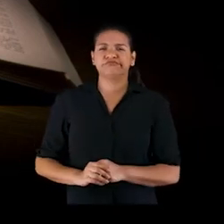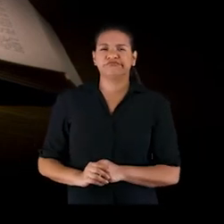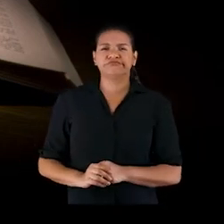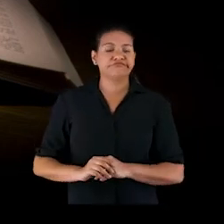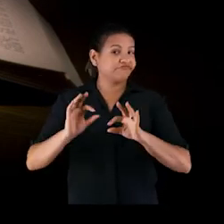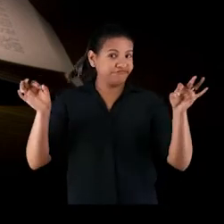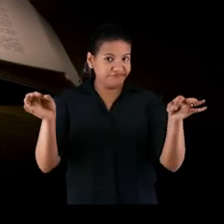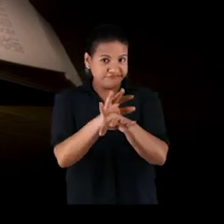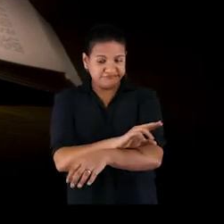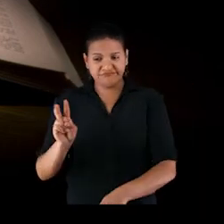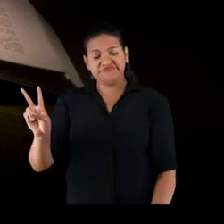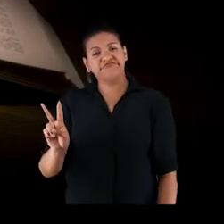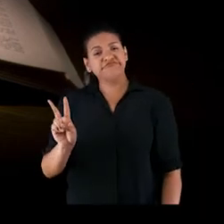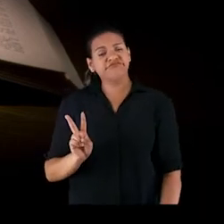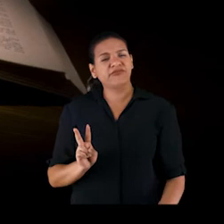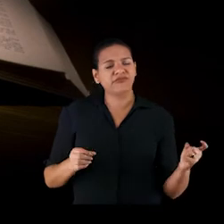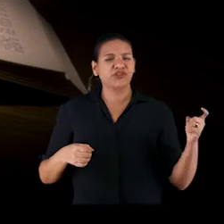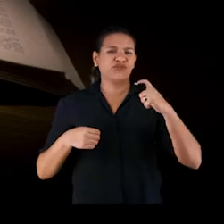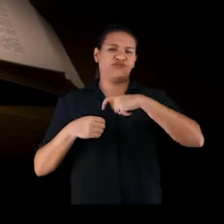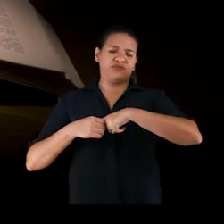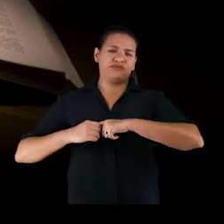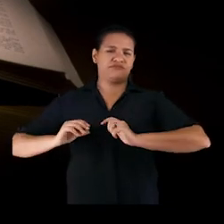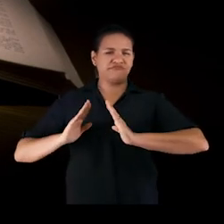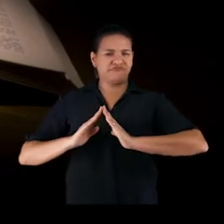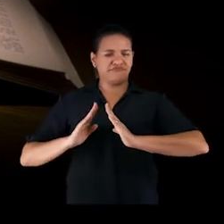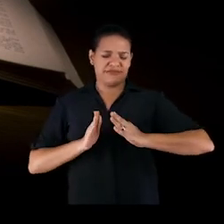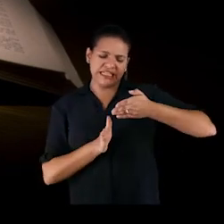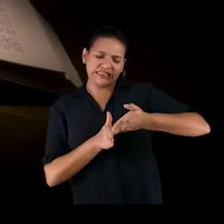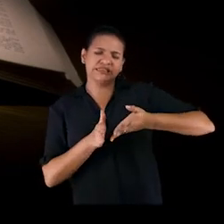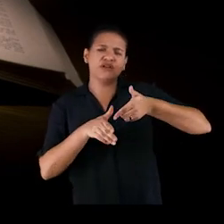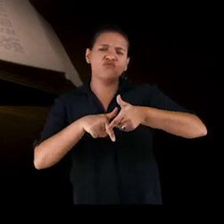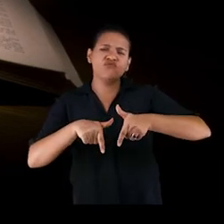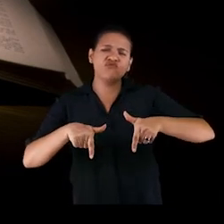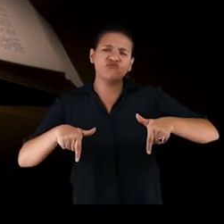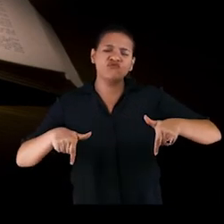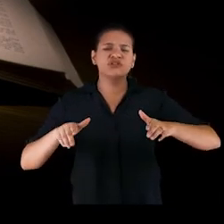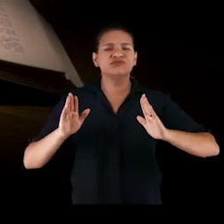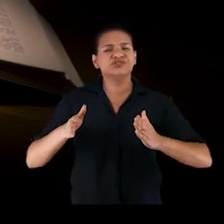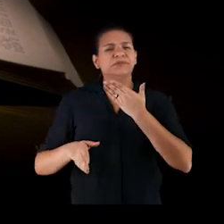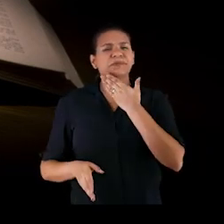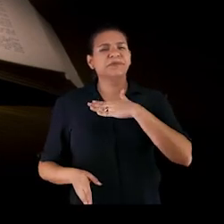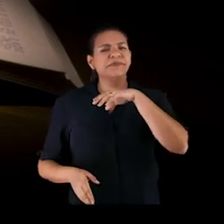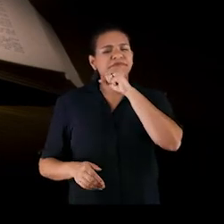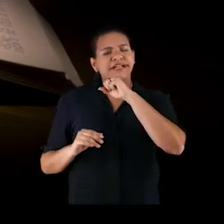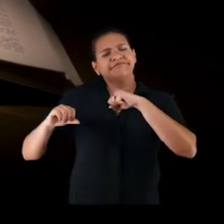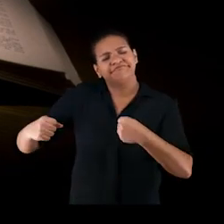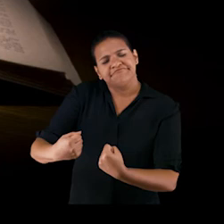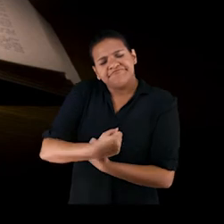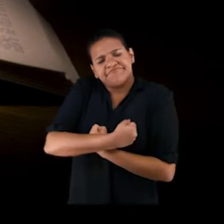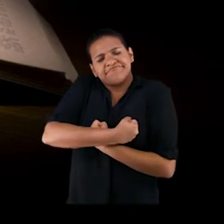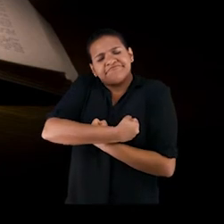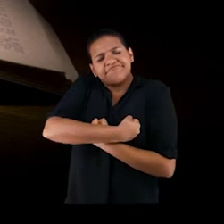trem já quase vazio, o pai abraçava-se a ele. Um abraço silencioso e quente, mais confortador do que a vitória.